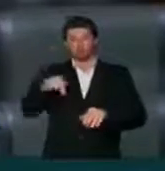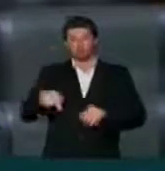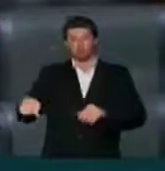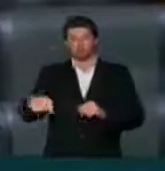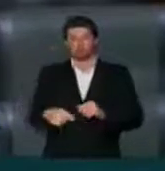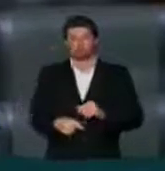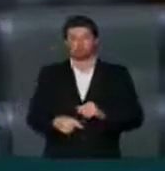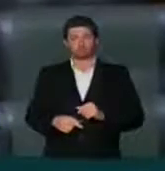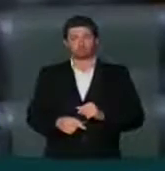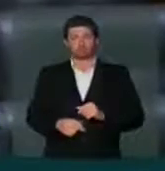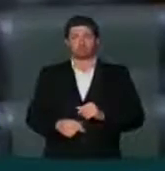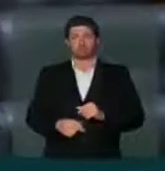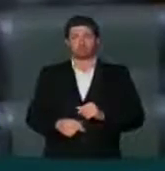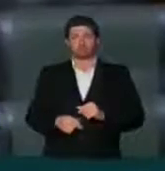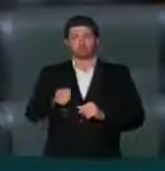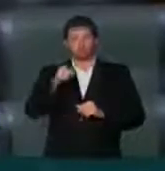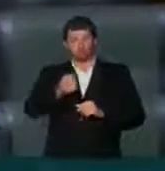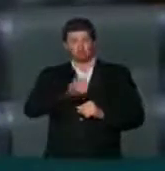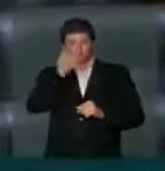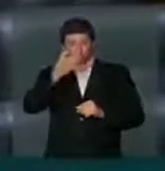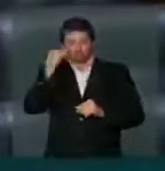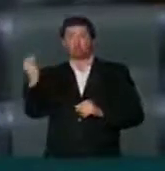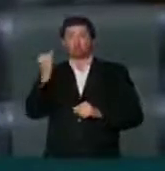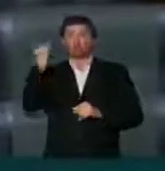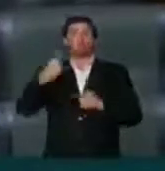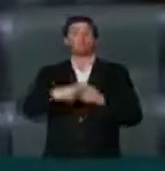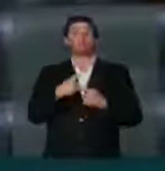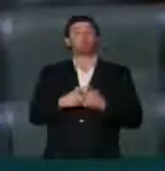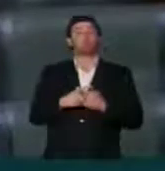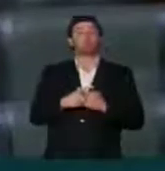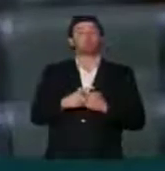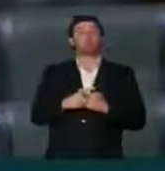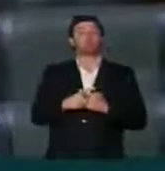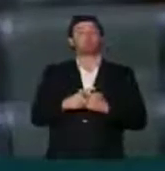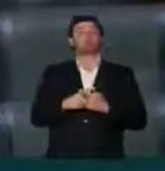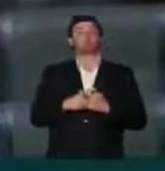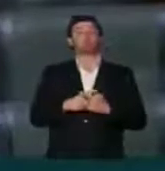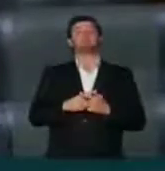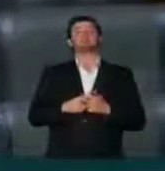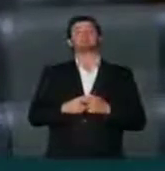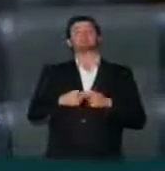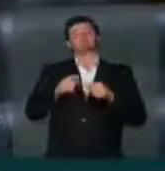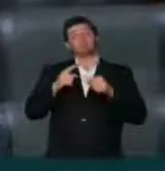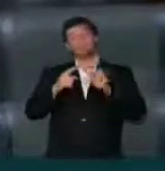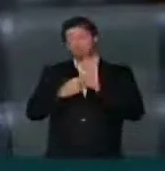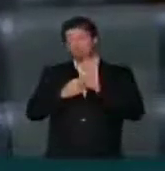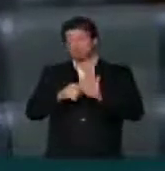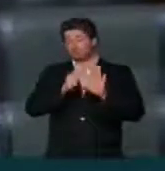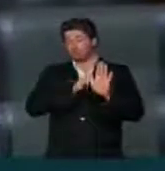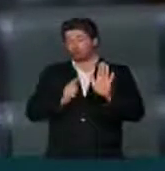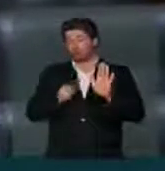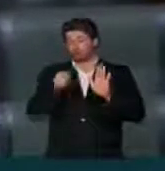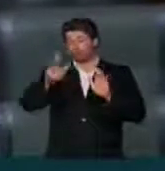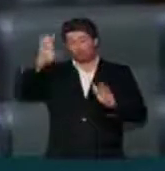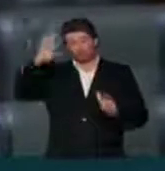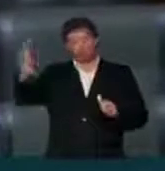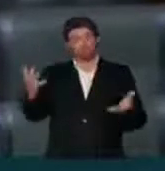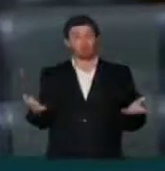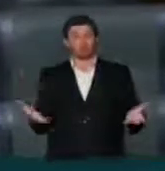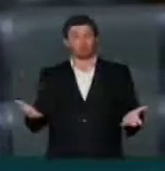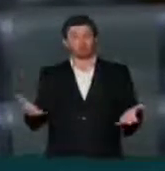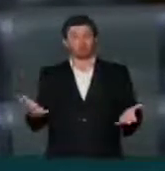importância do seu discurso é para que a gente possa refletir e fazer com que esse governo que está aí possa tomar uma